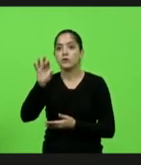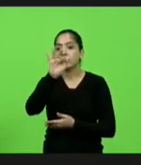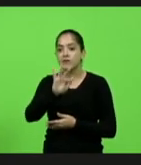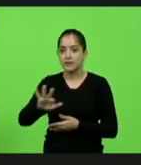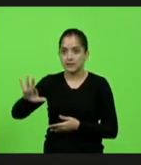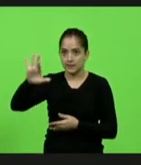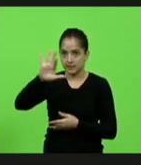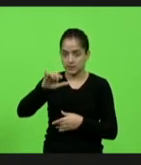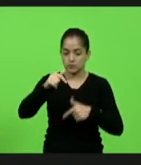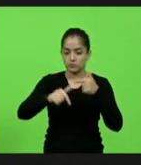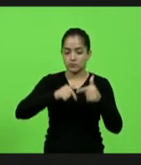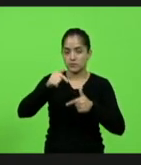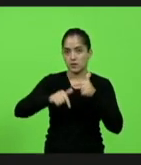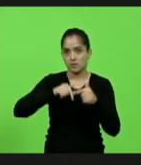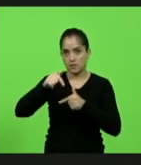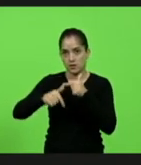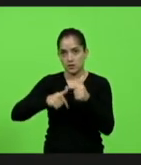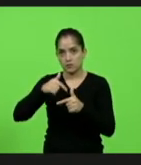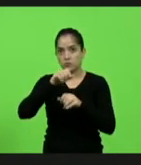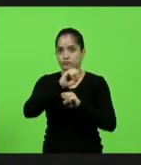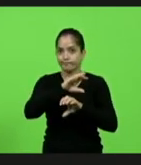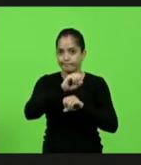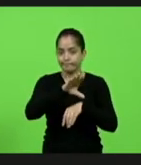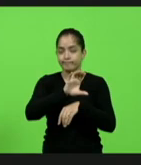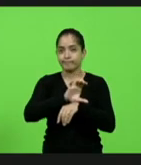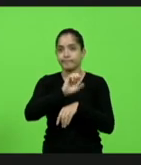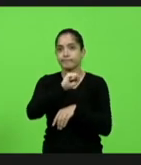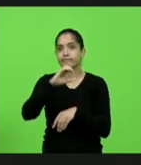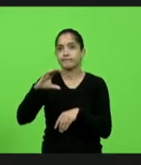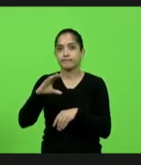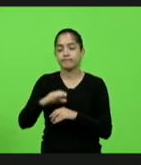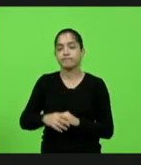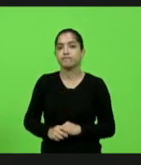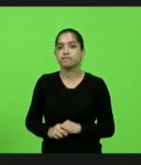em Estabelecimentos de Ensino do Estado de Santa Catarina.